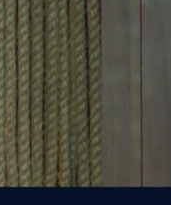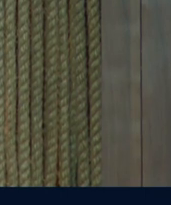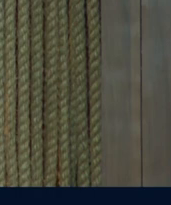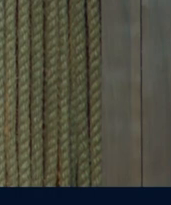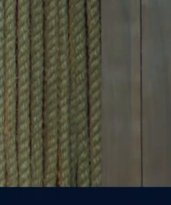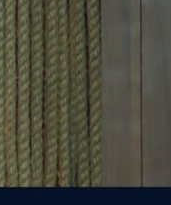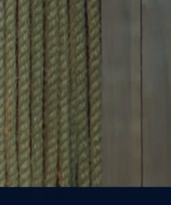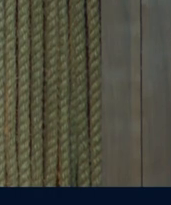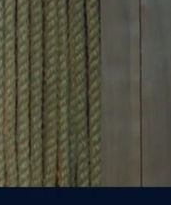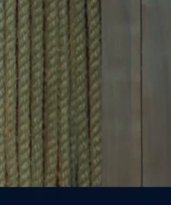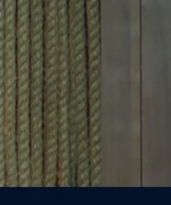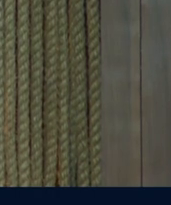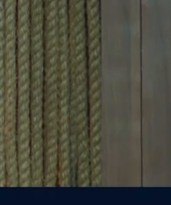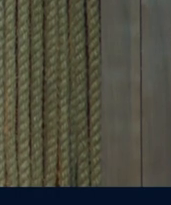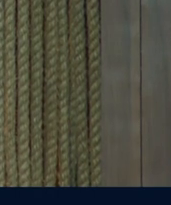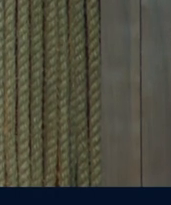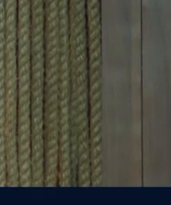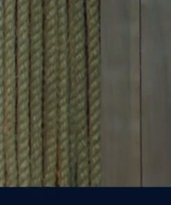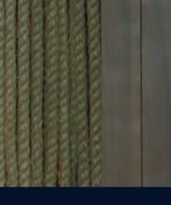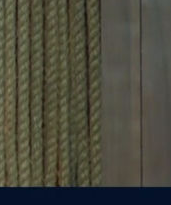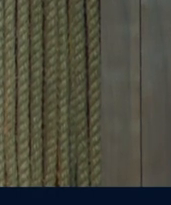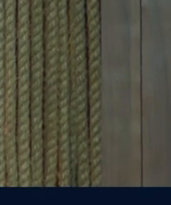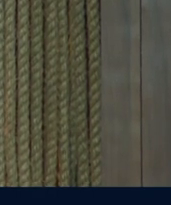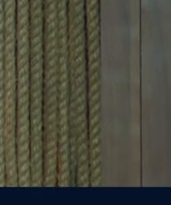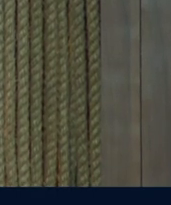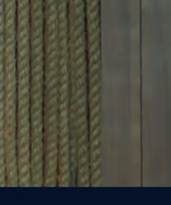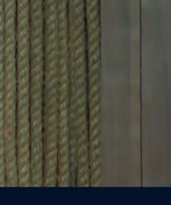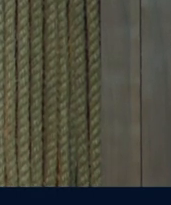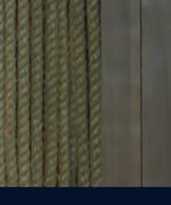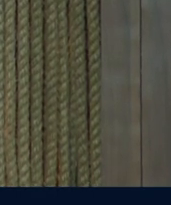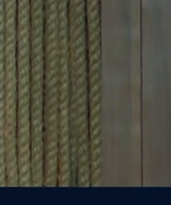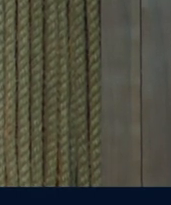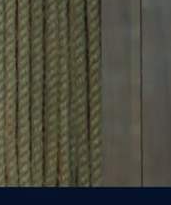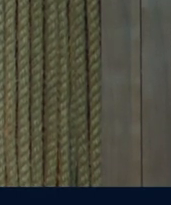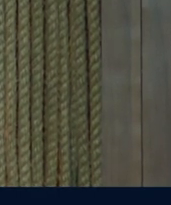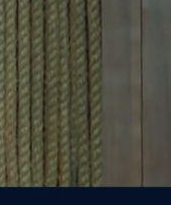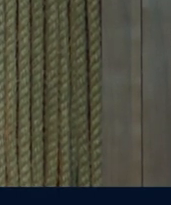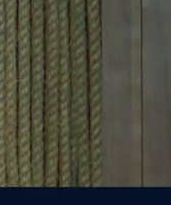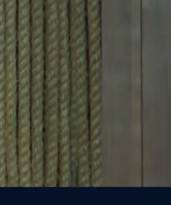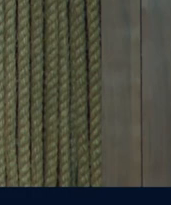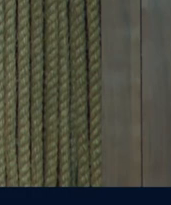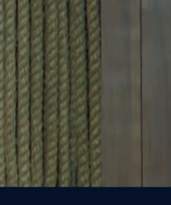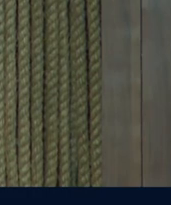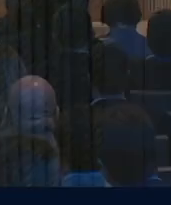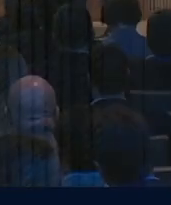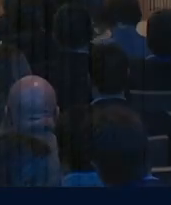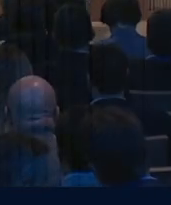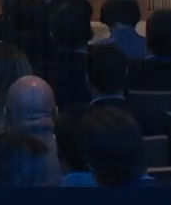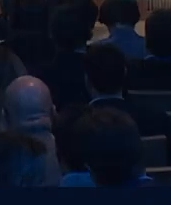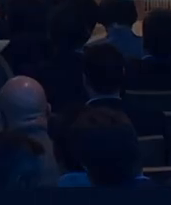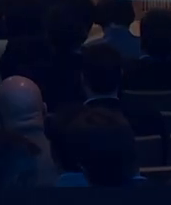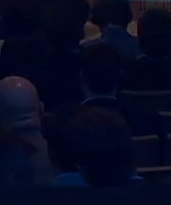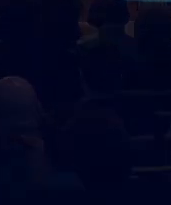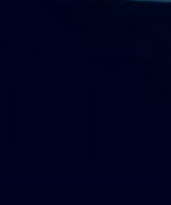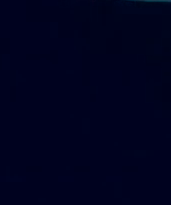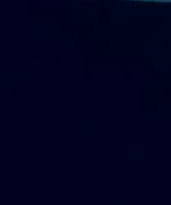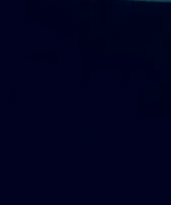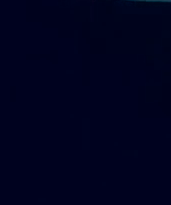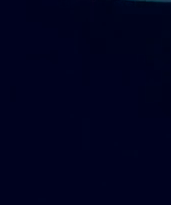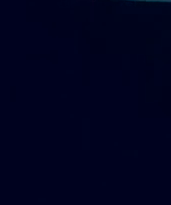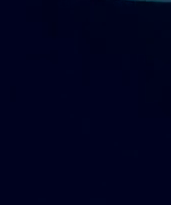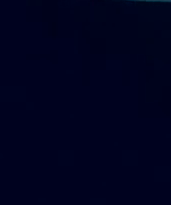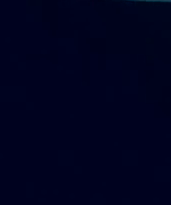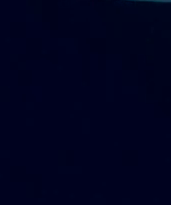painel, especialista no tema e sócio do BTG Pactual, Thiago Duarte. Sejam bem-vindos e bom debate.